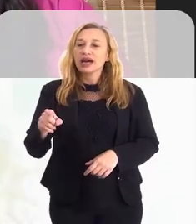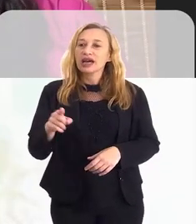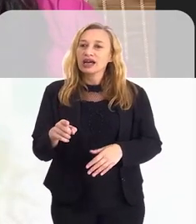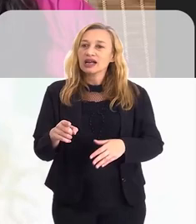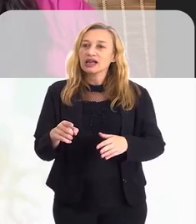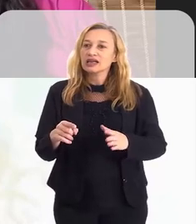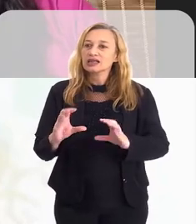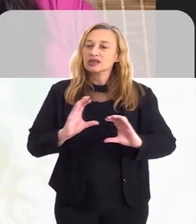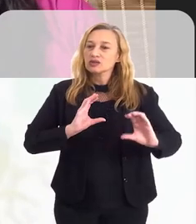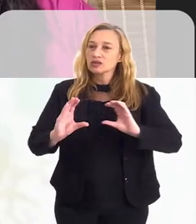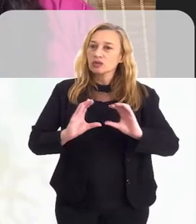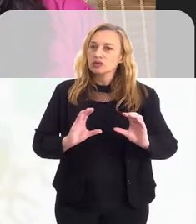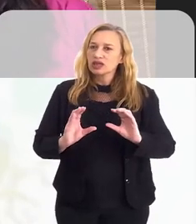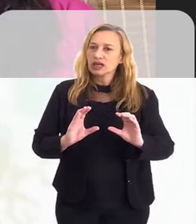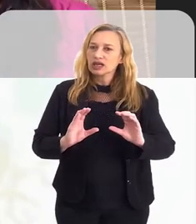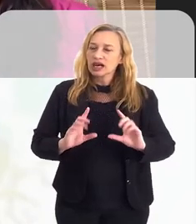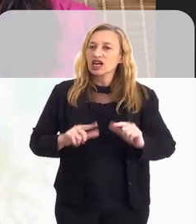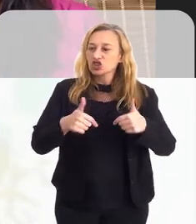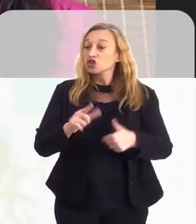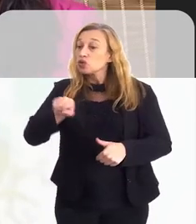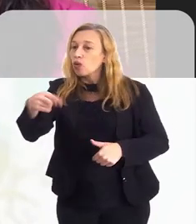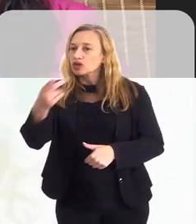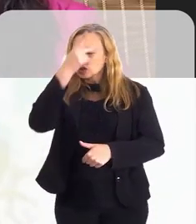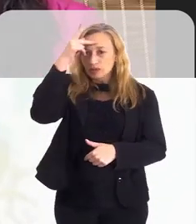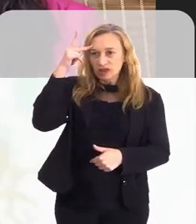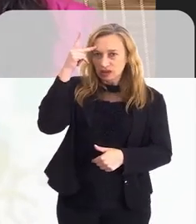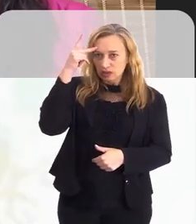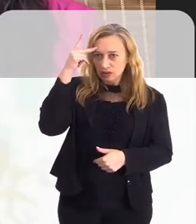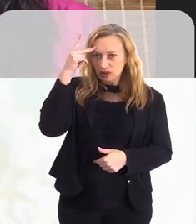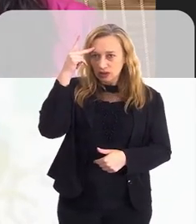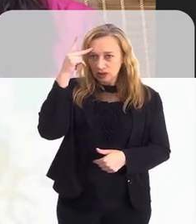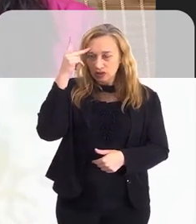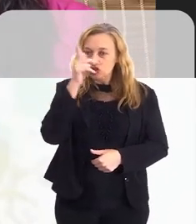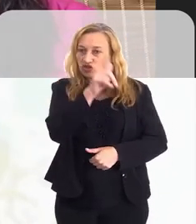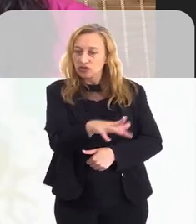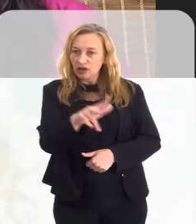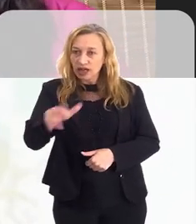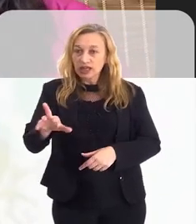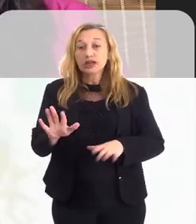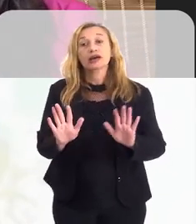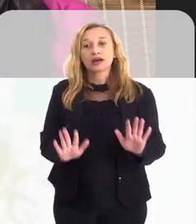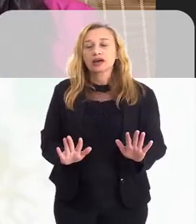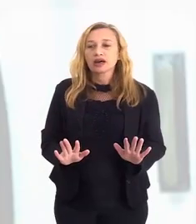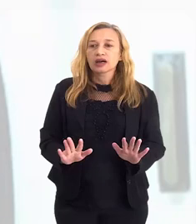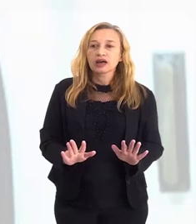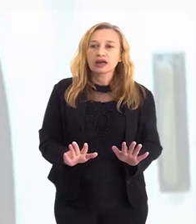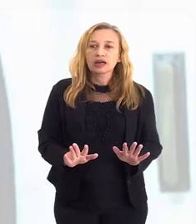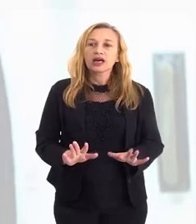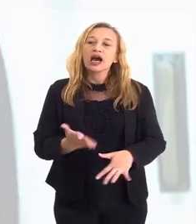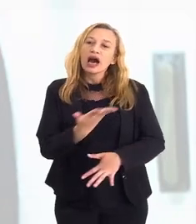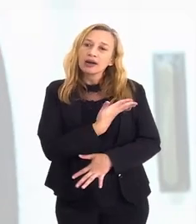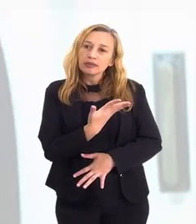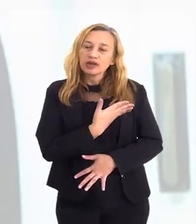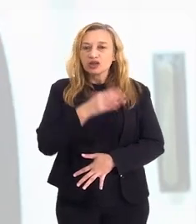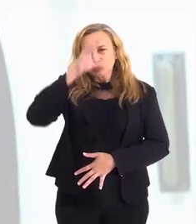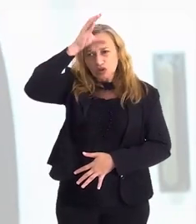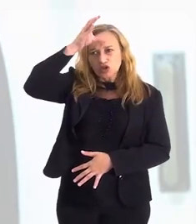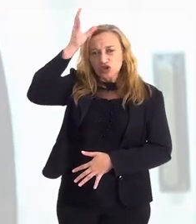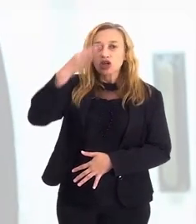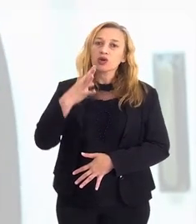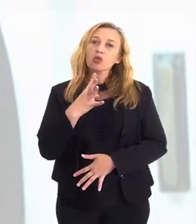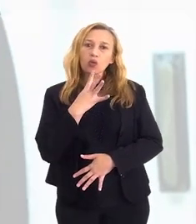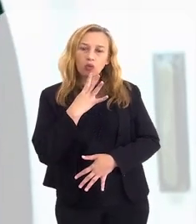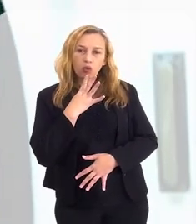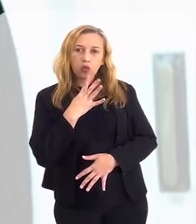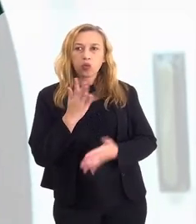ele Exatamente. interagisse com outras pessoas que não tinham os mesmos comprometimentos que ele. Enquanto isso, amigos do meu tio,